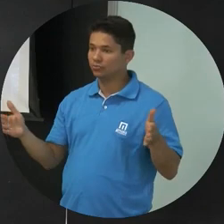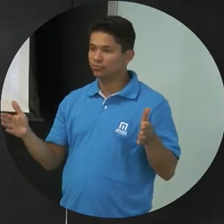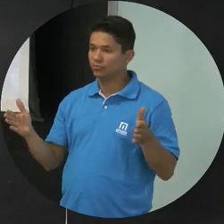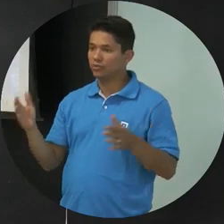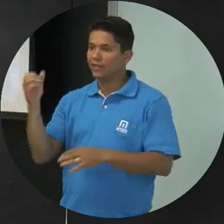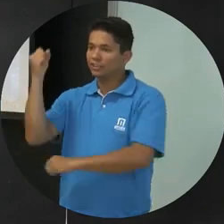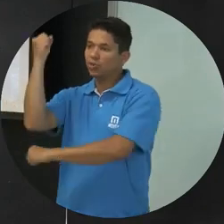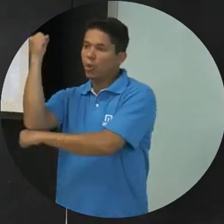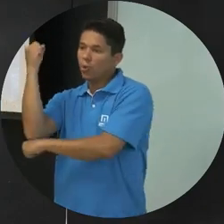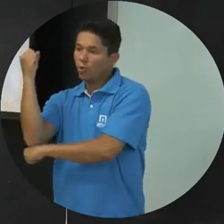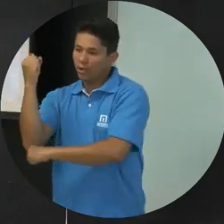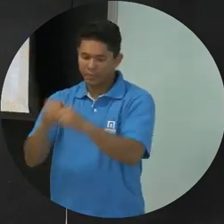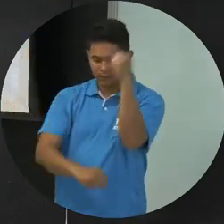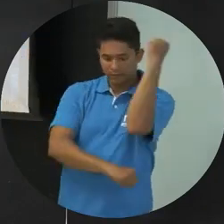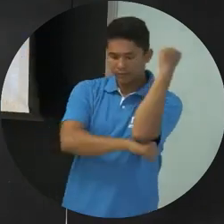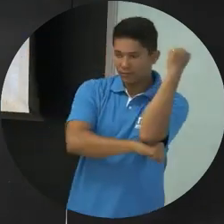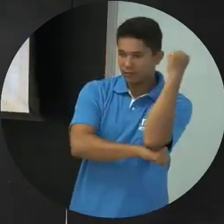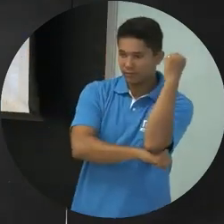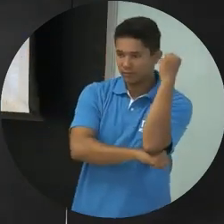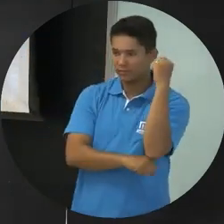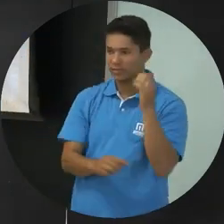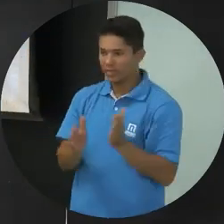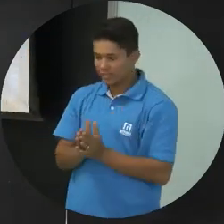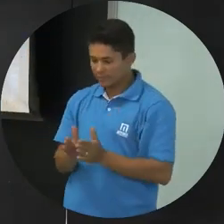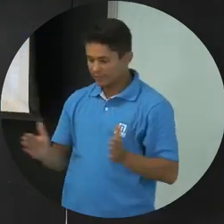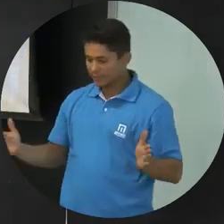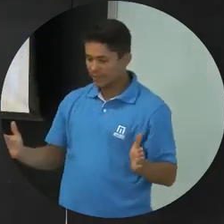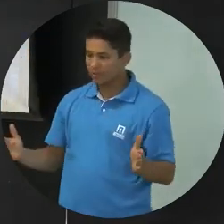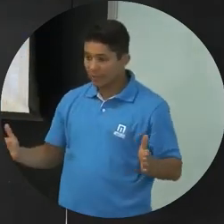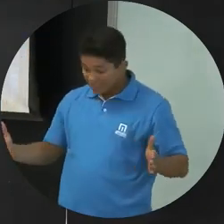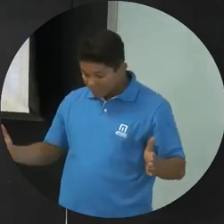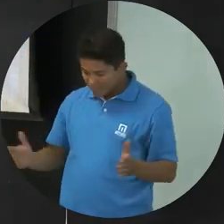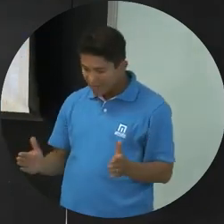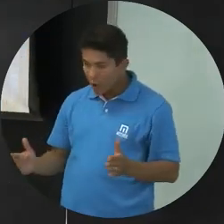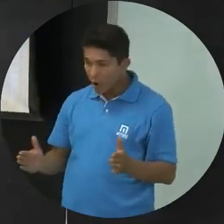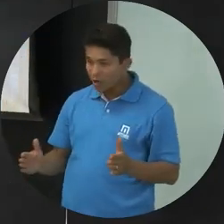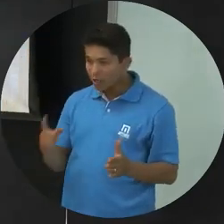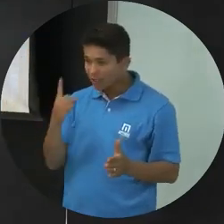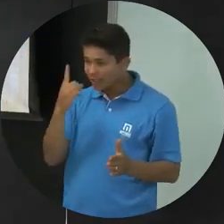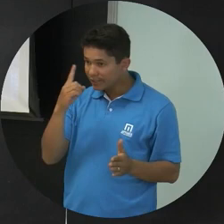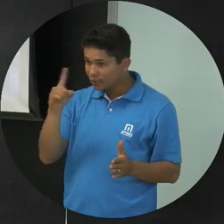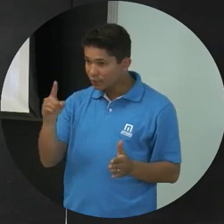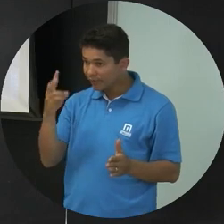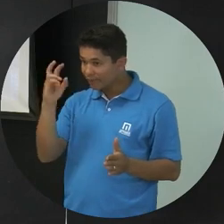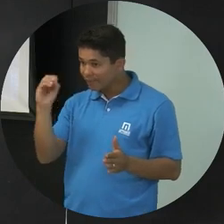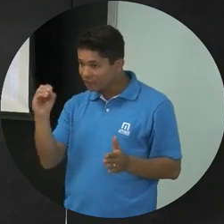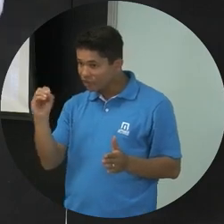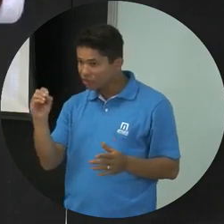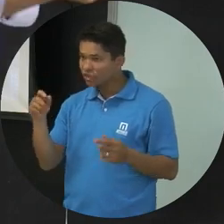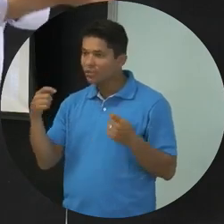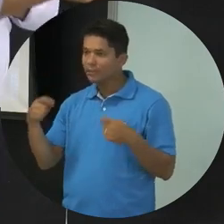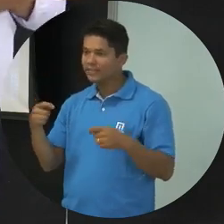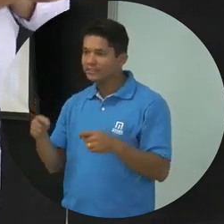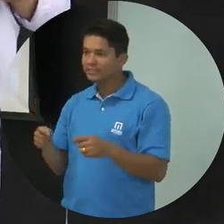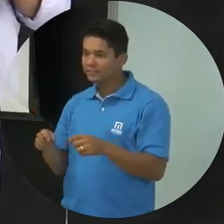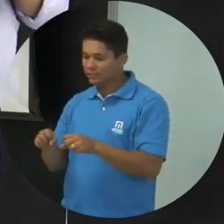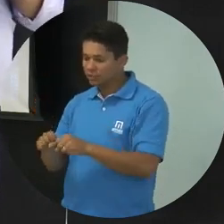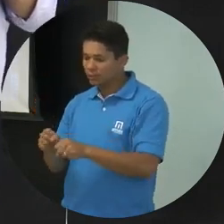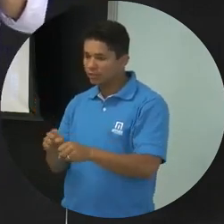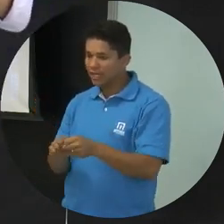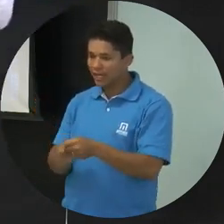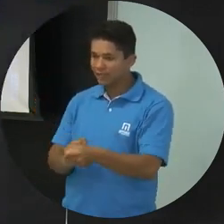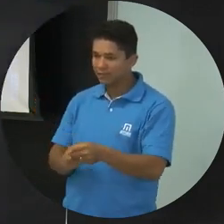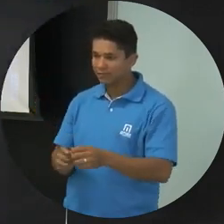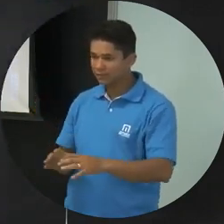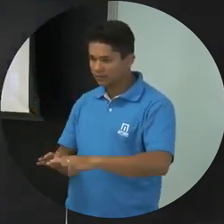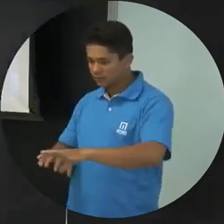um espaçamento entre colunas inferiores a 1,20 m, aí você teria que desmontar o equipamento para poder passar para o outro lado. Mas